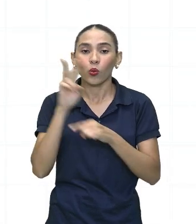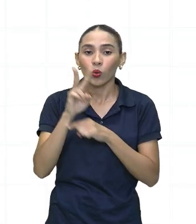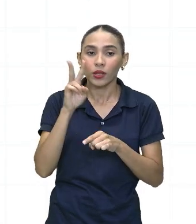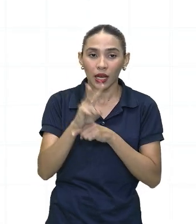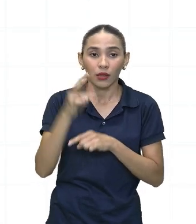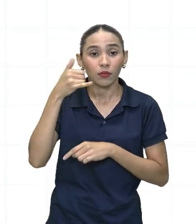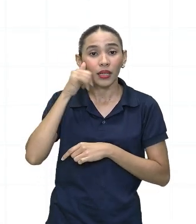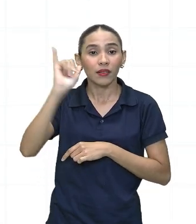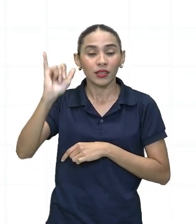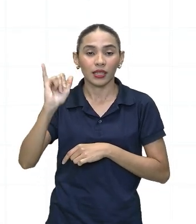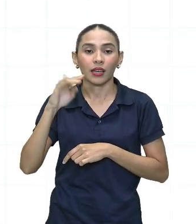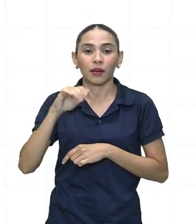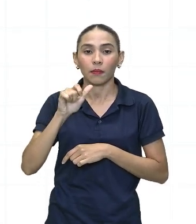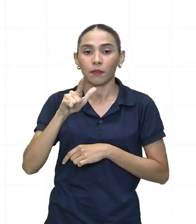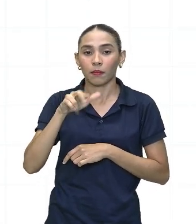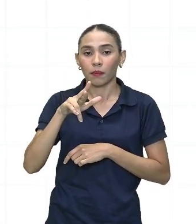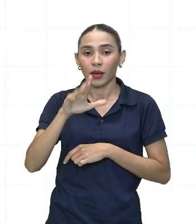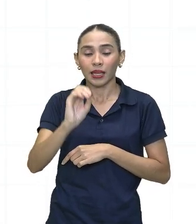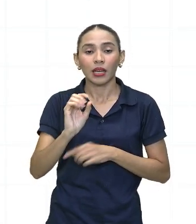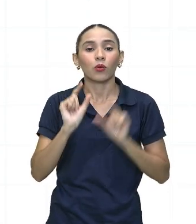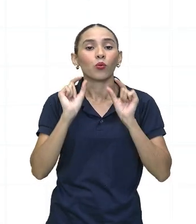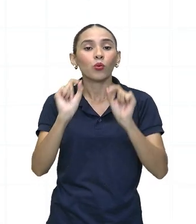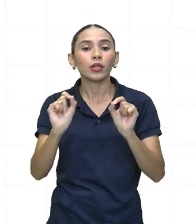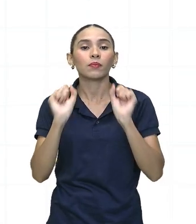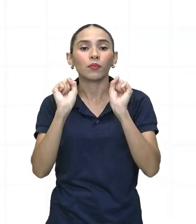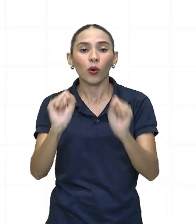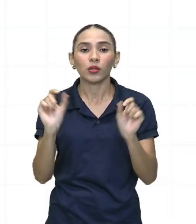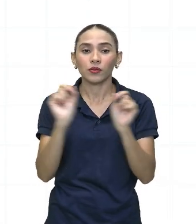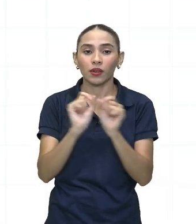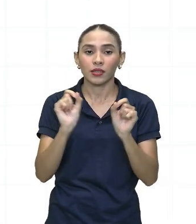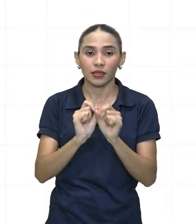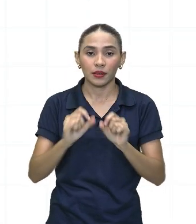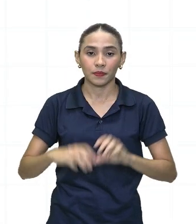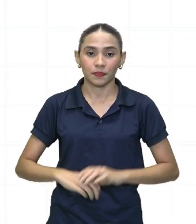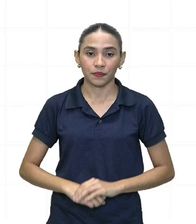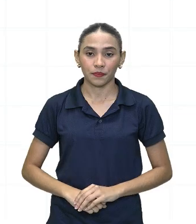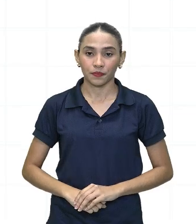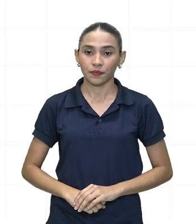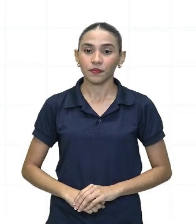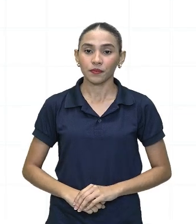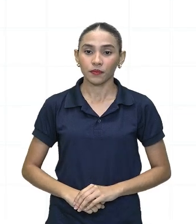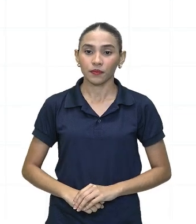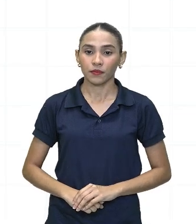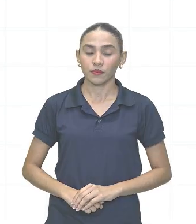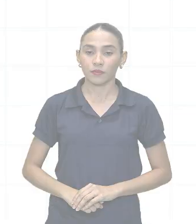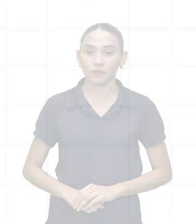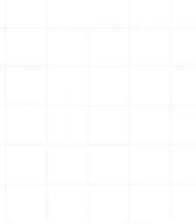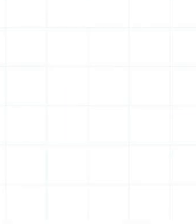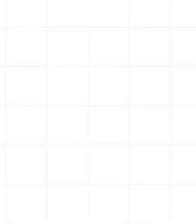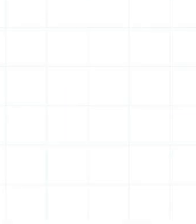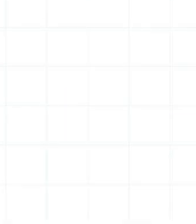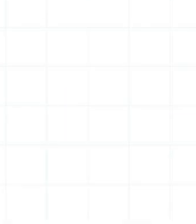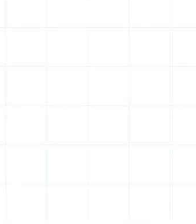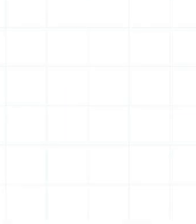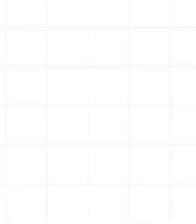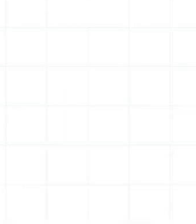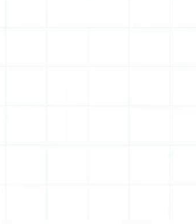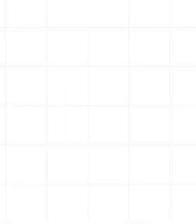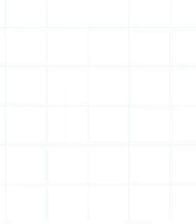malária? O que a gente pode fazer é evitar o contato do mosquito com a gente, né?